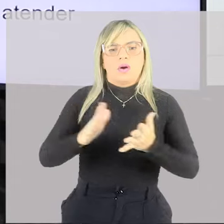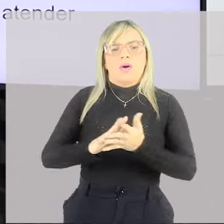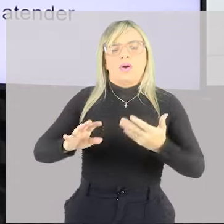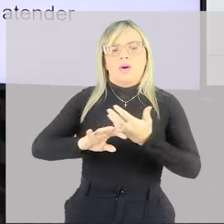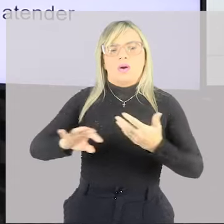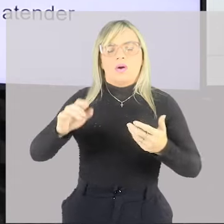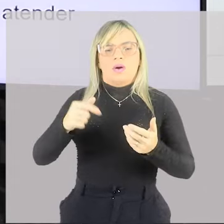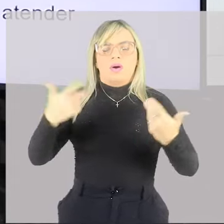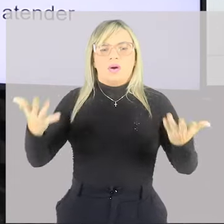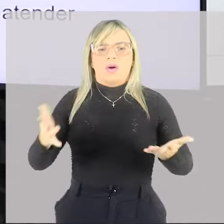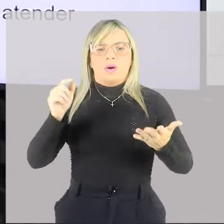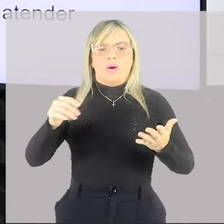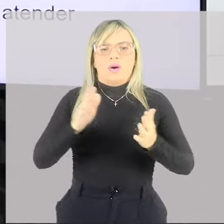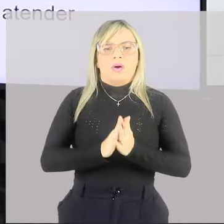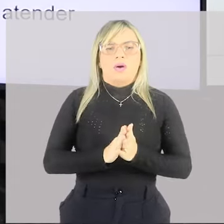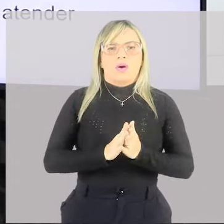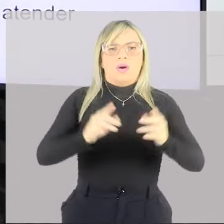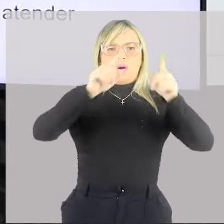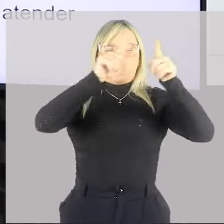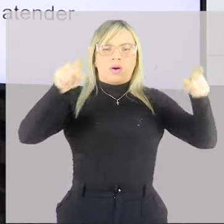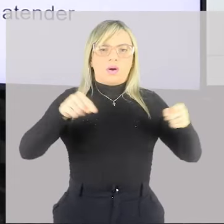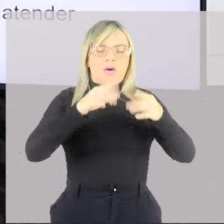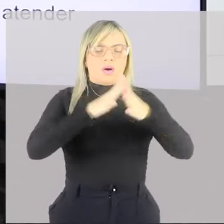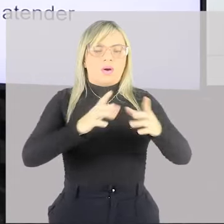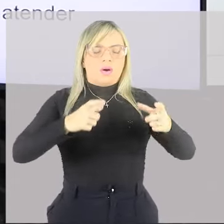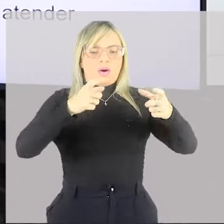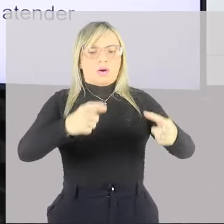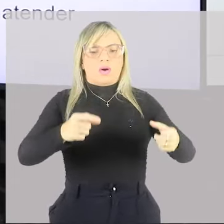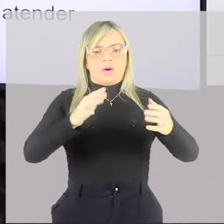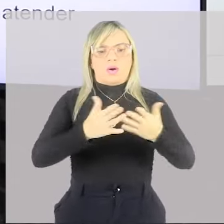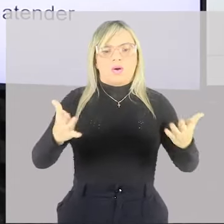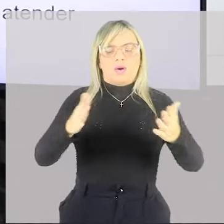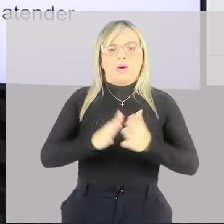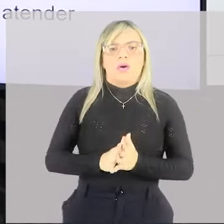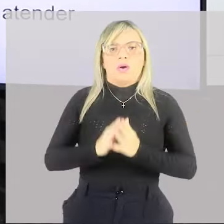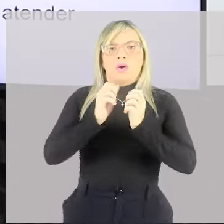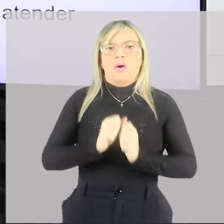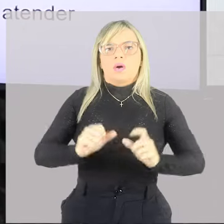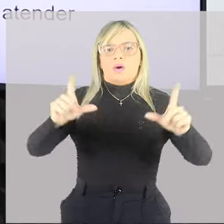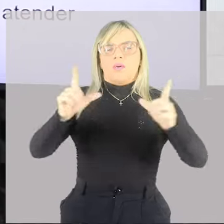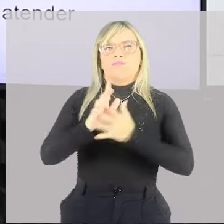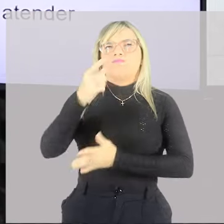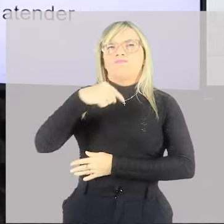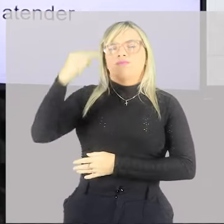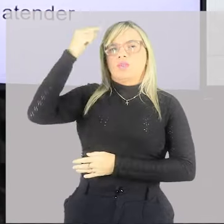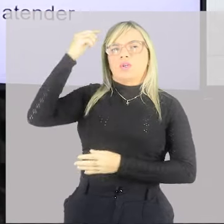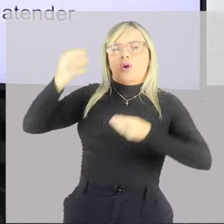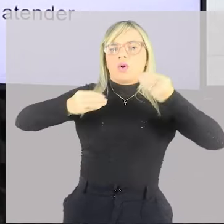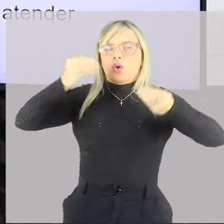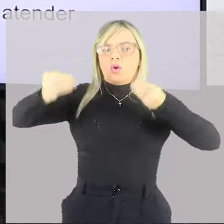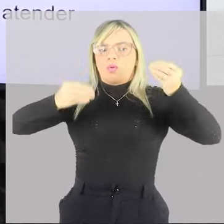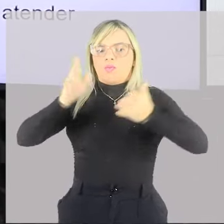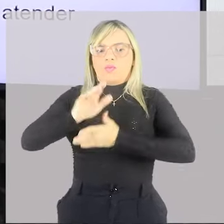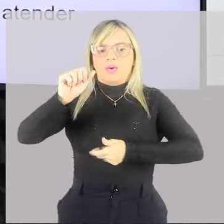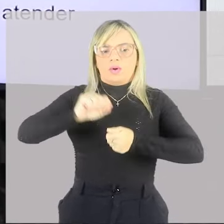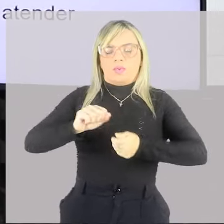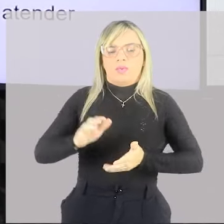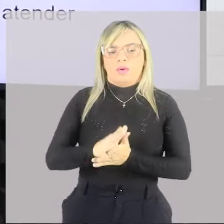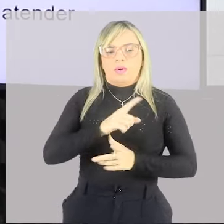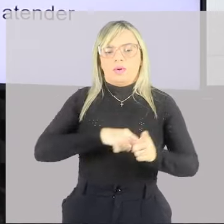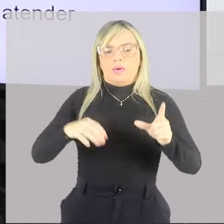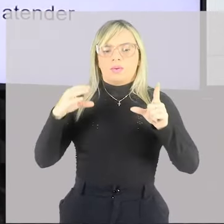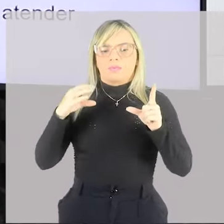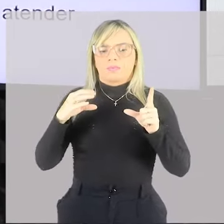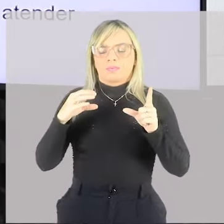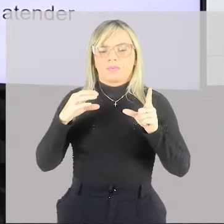são dentro de telas Galerias quadros tradicionais etc então é para se pensar letra c o registro do pensamento